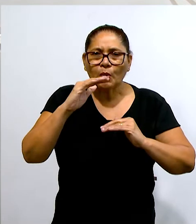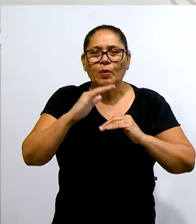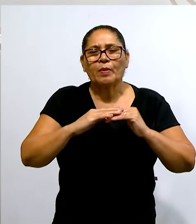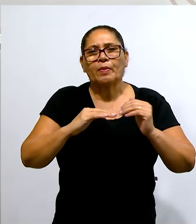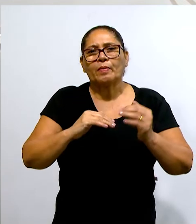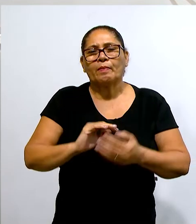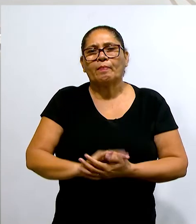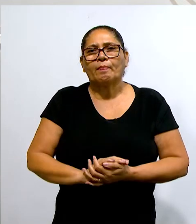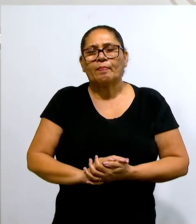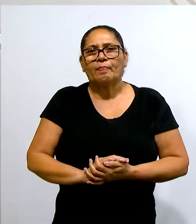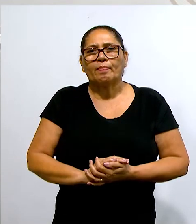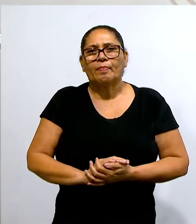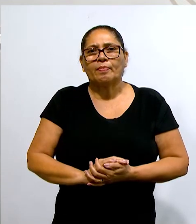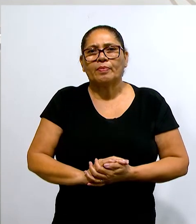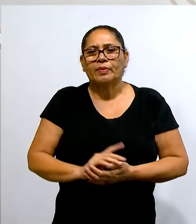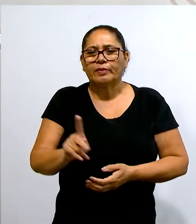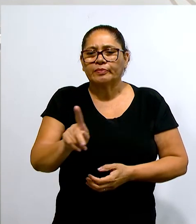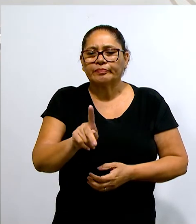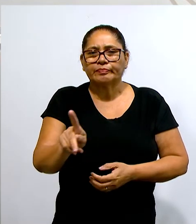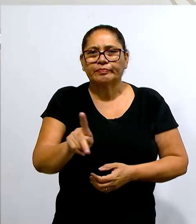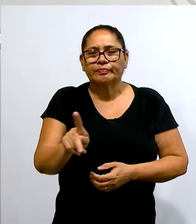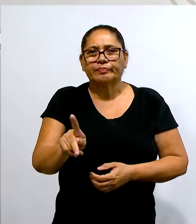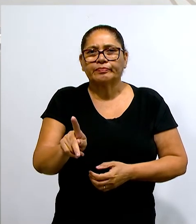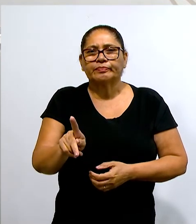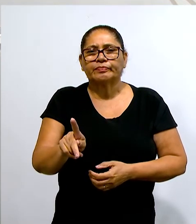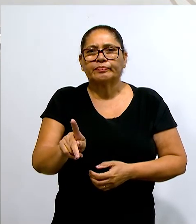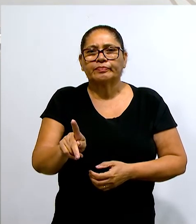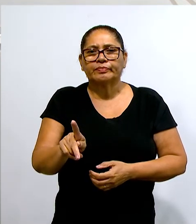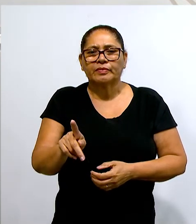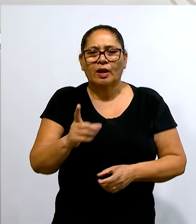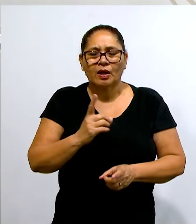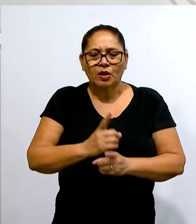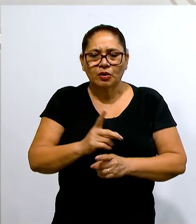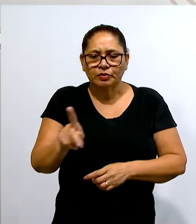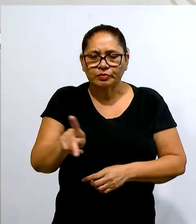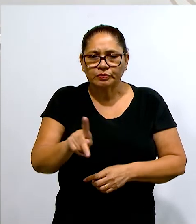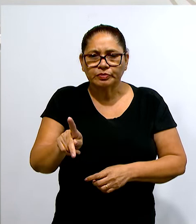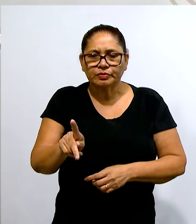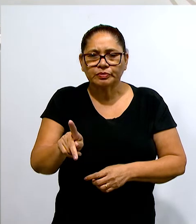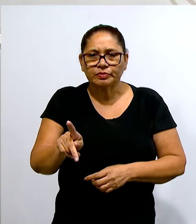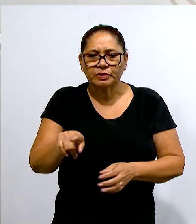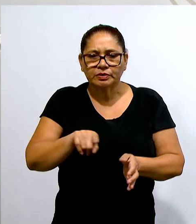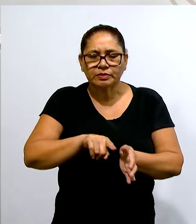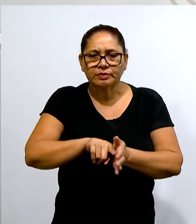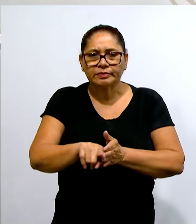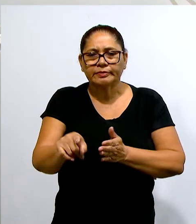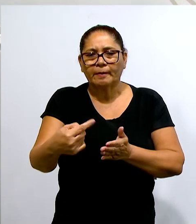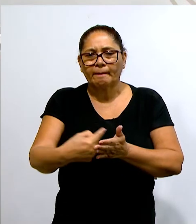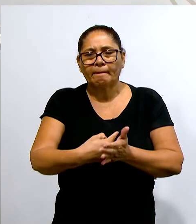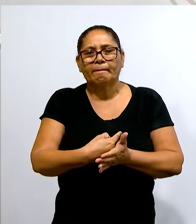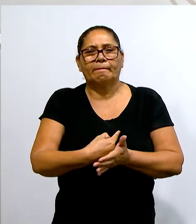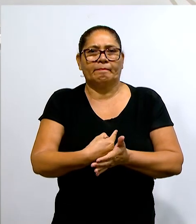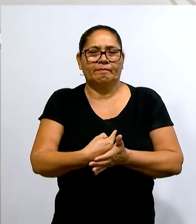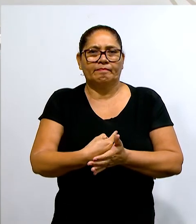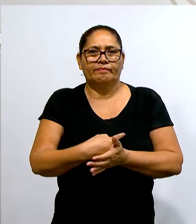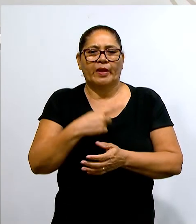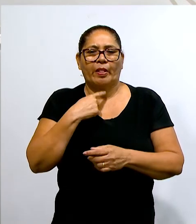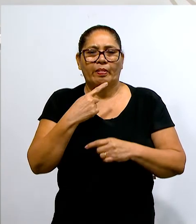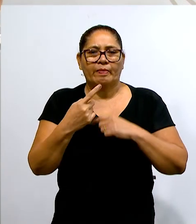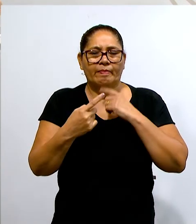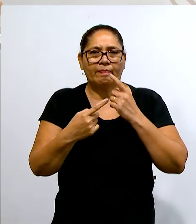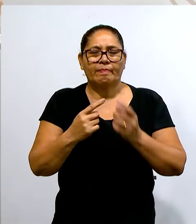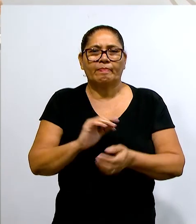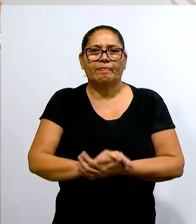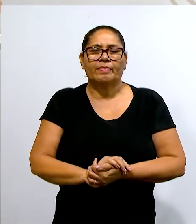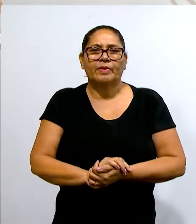né, profissional docente, enquanto um professor, a gente deve estar se fazendo e se questionando. Porque, sem dúvida,